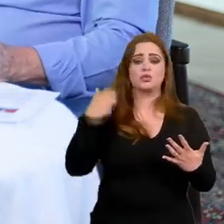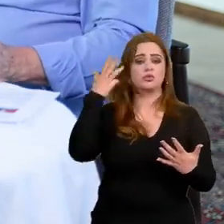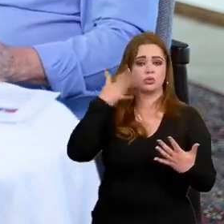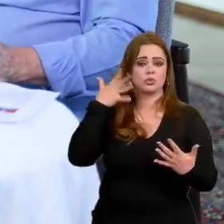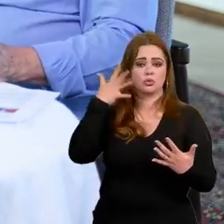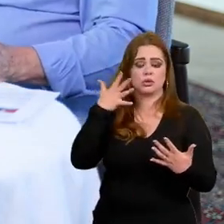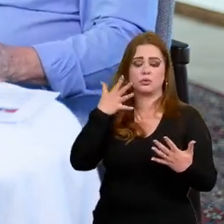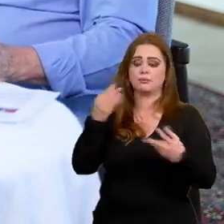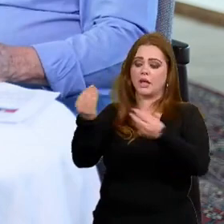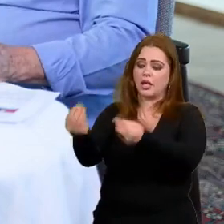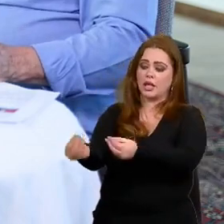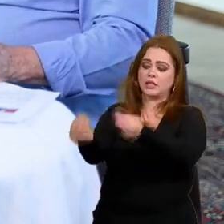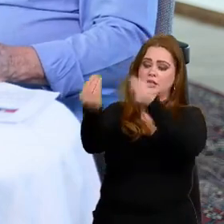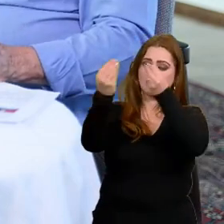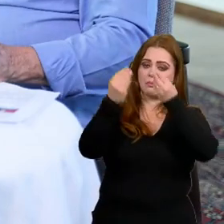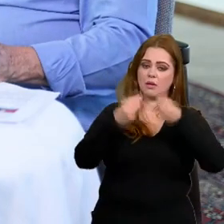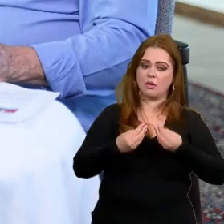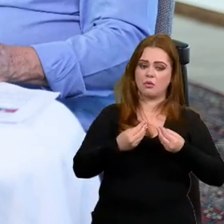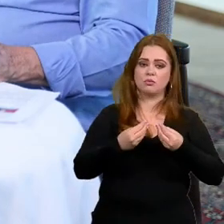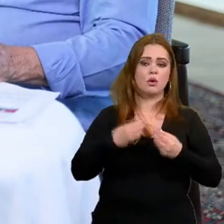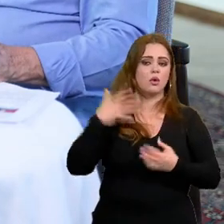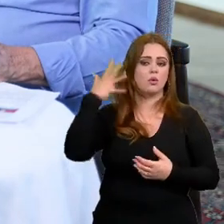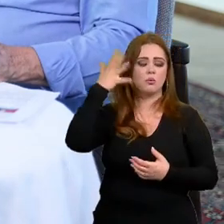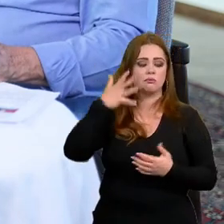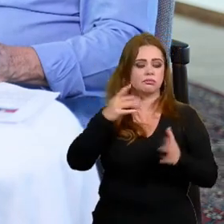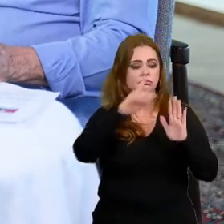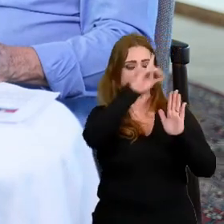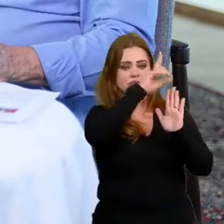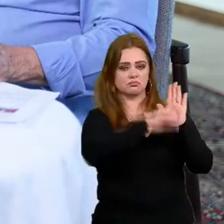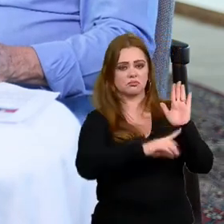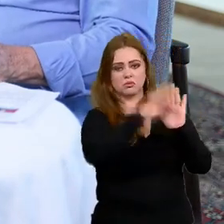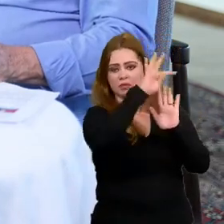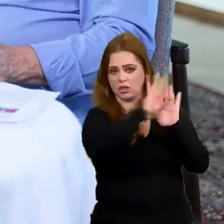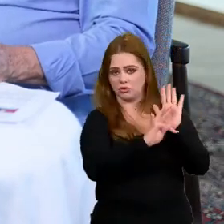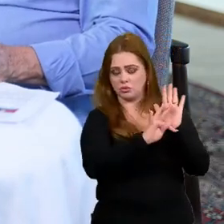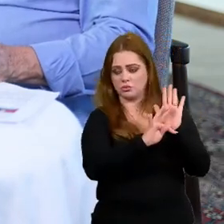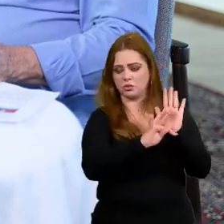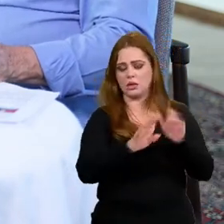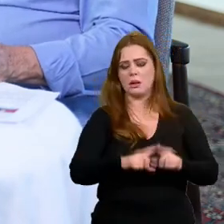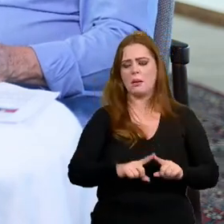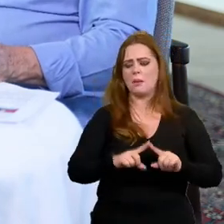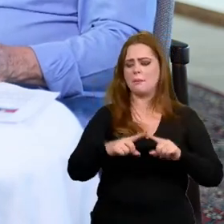discurso, e falou de improviso, e foi muito forte. E foi muito forte,